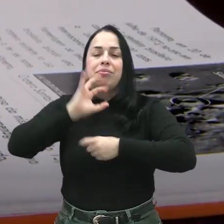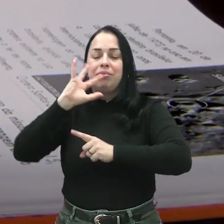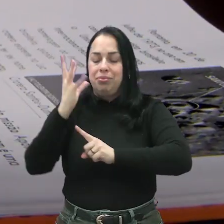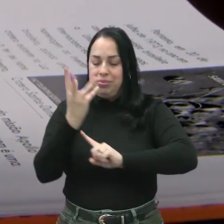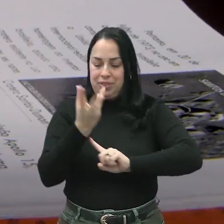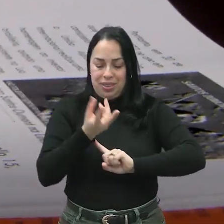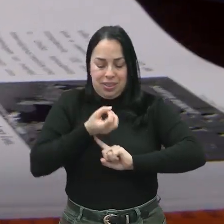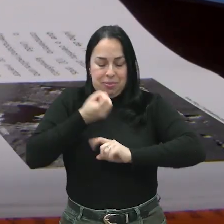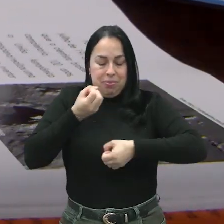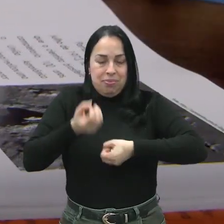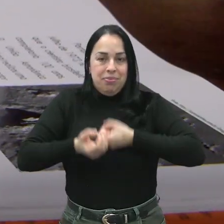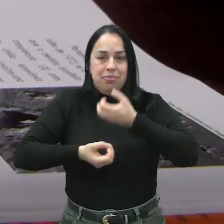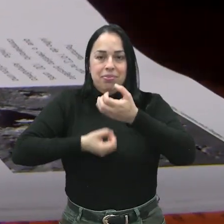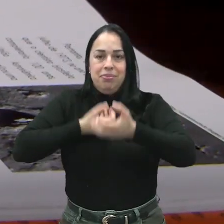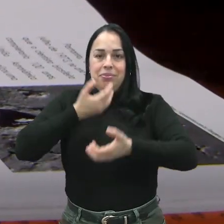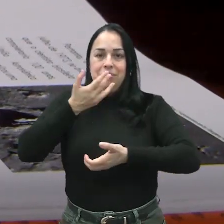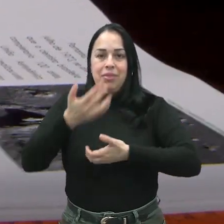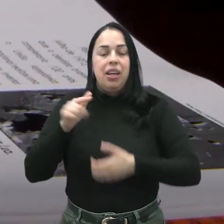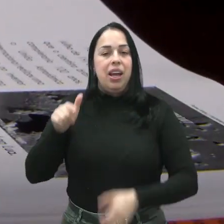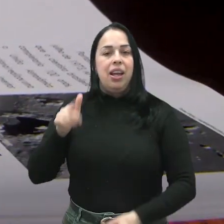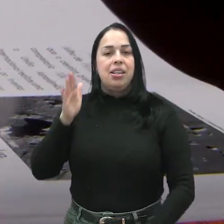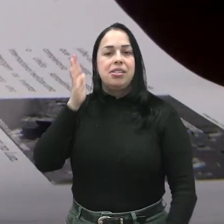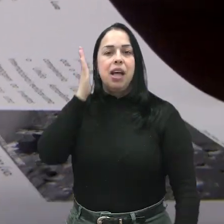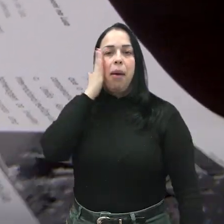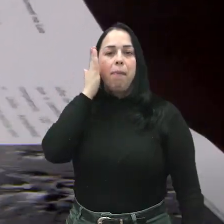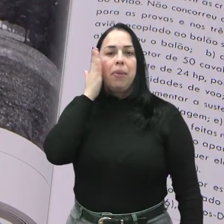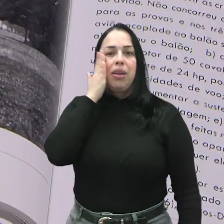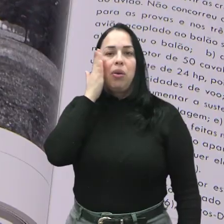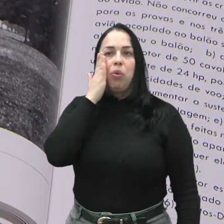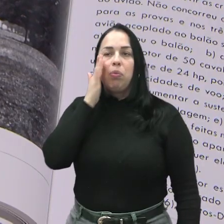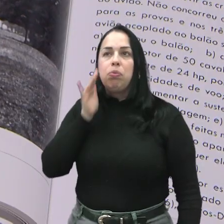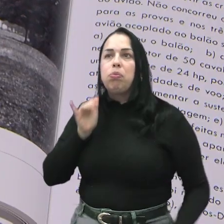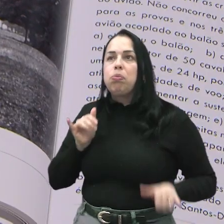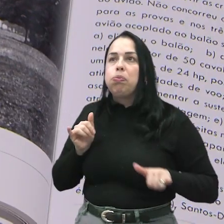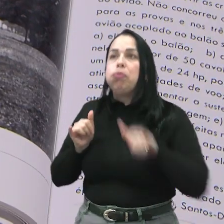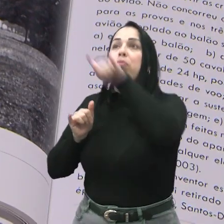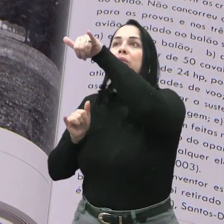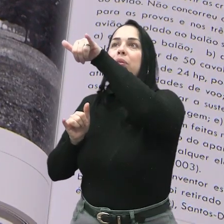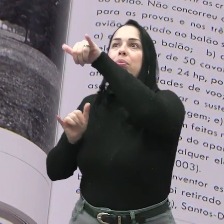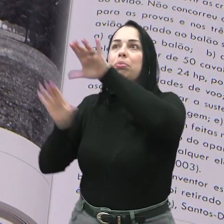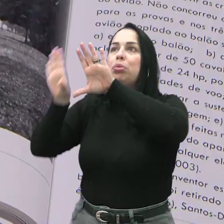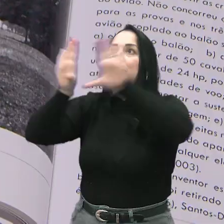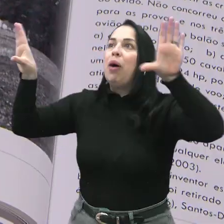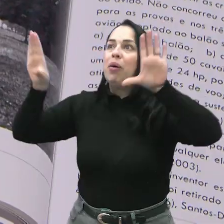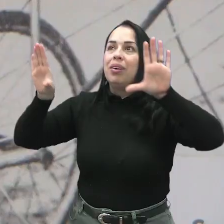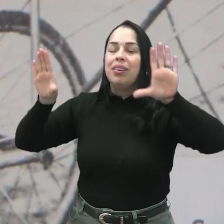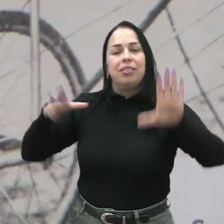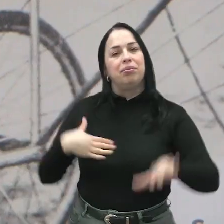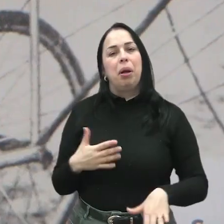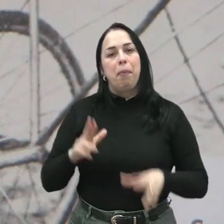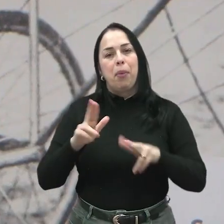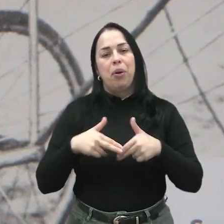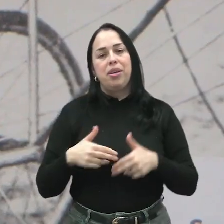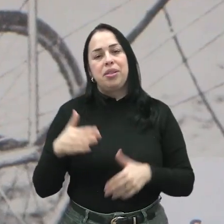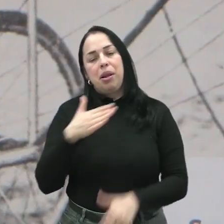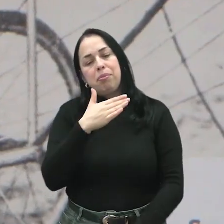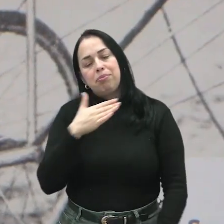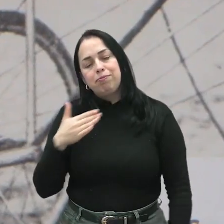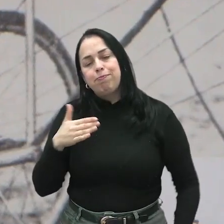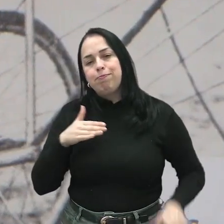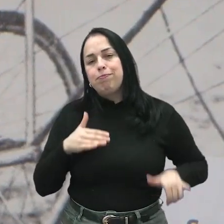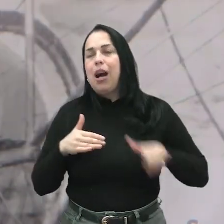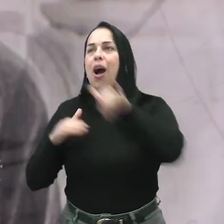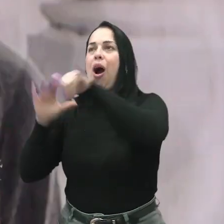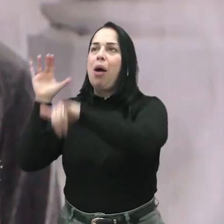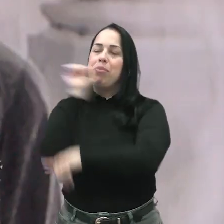artistas, Santos Dumont achou que já sabia o caminho para o céu e percorreu mais cedo suas